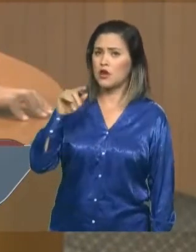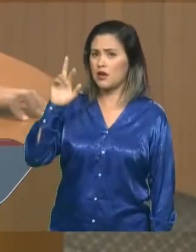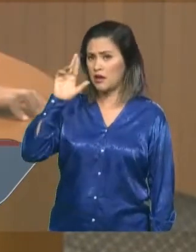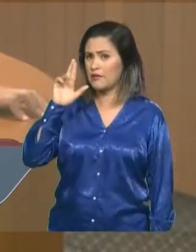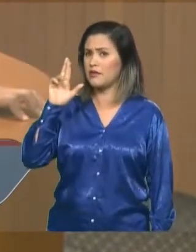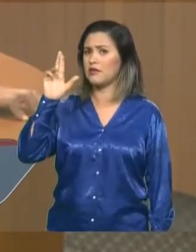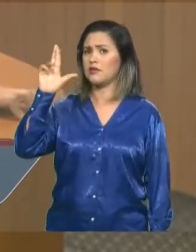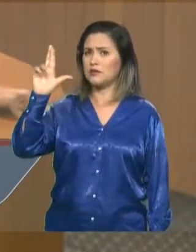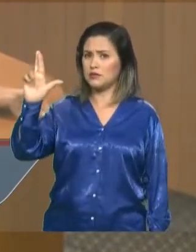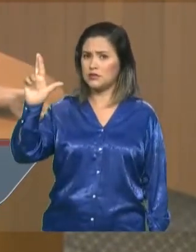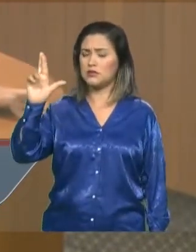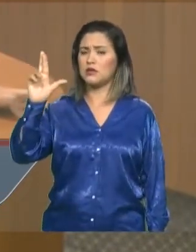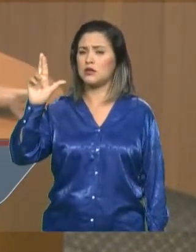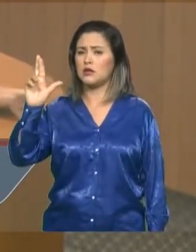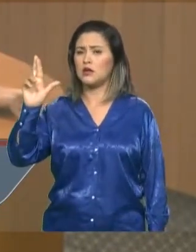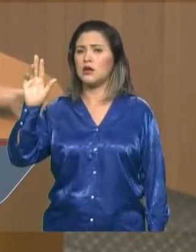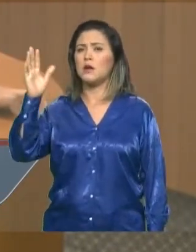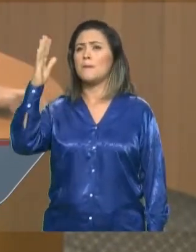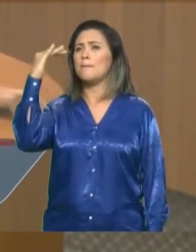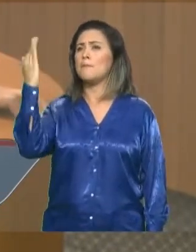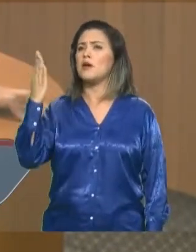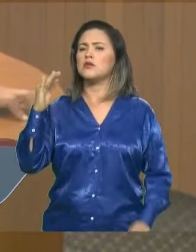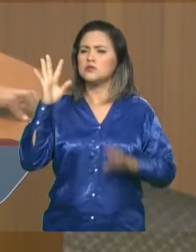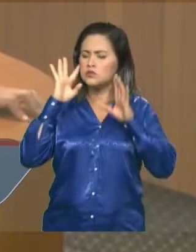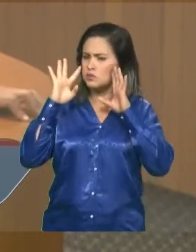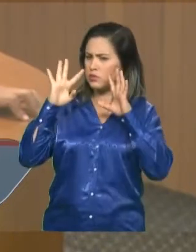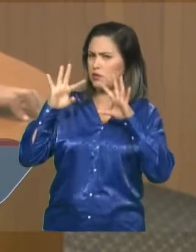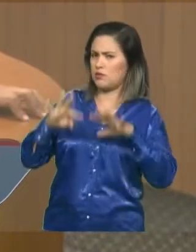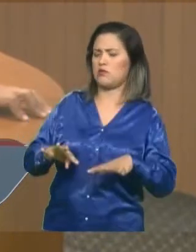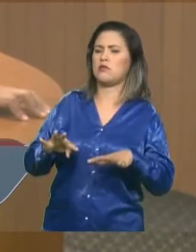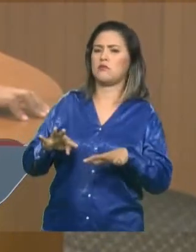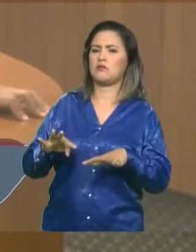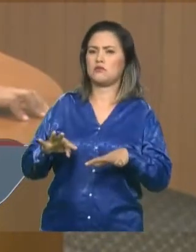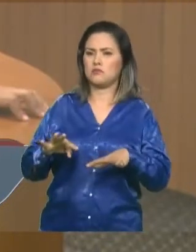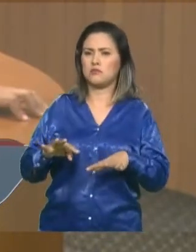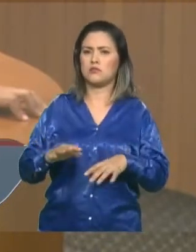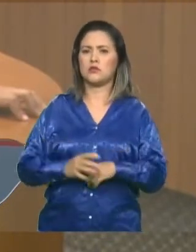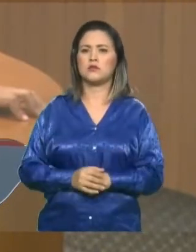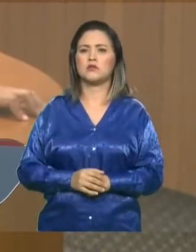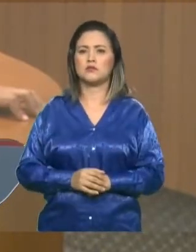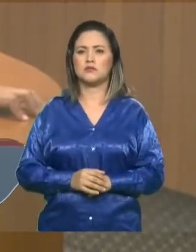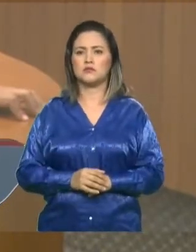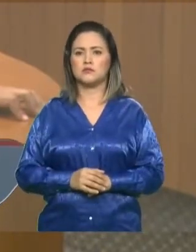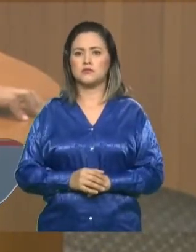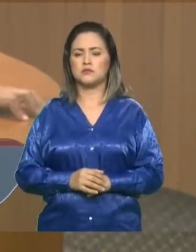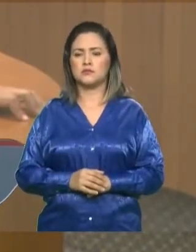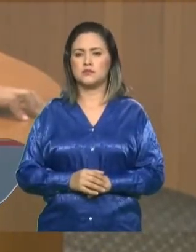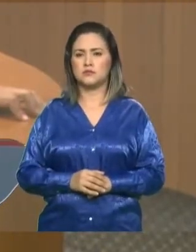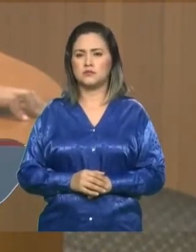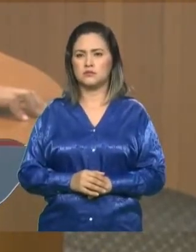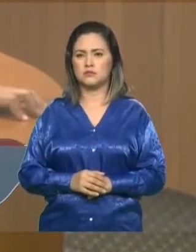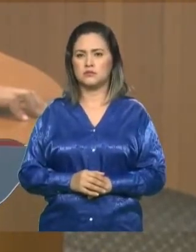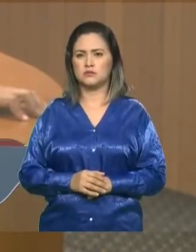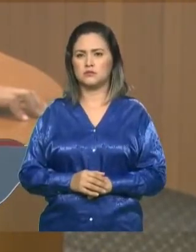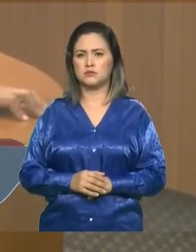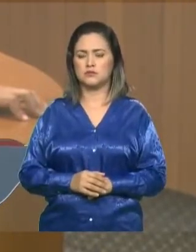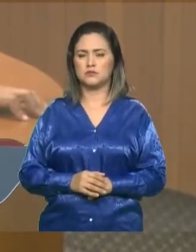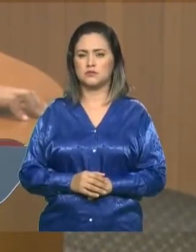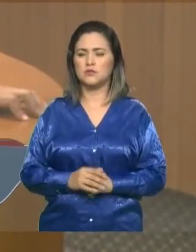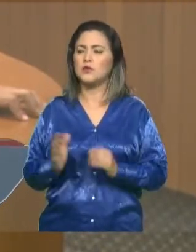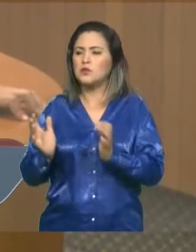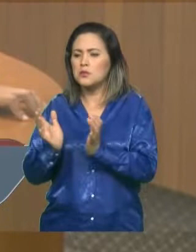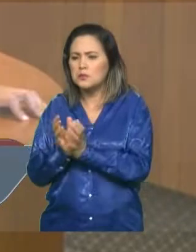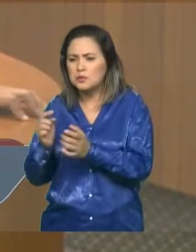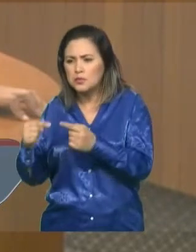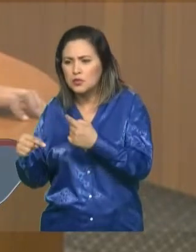observada pelo Brasil inteiro e não só do nosso partido ou do campo de esquerda, mas é uma liderança